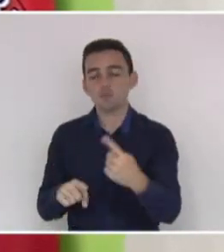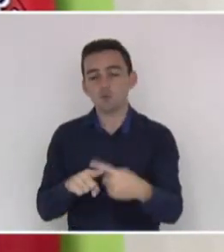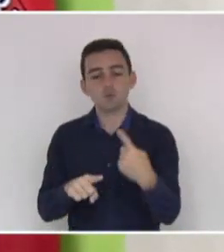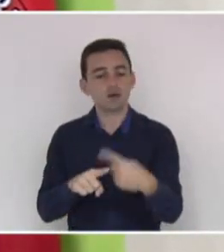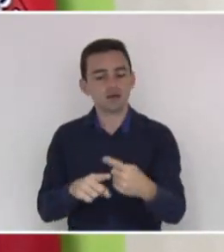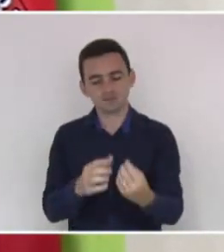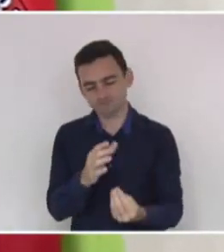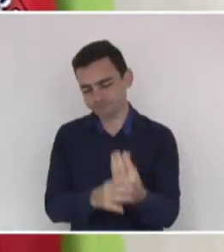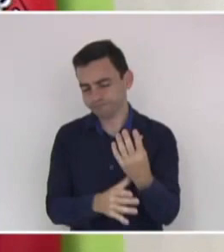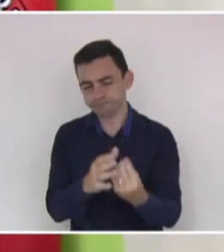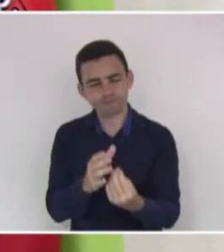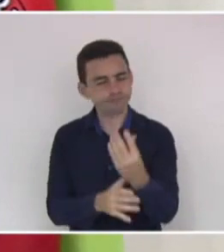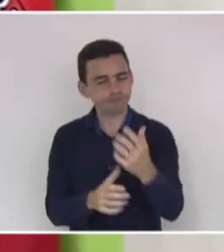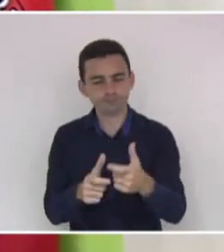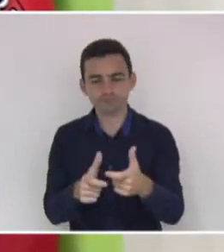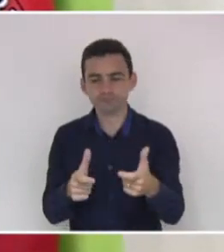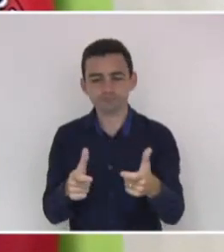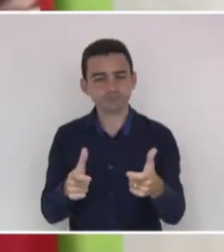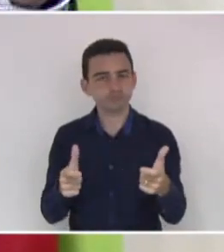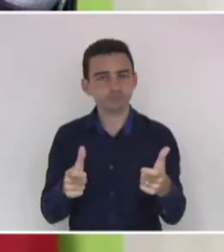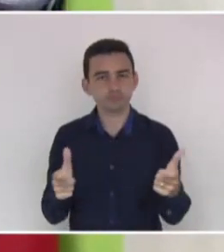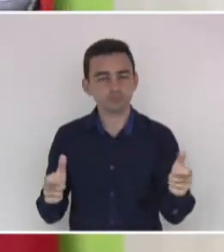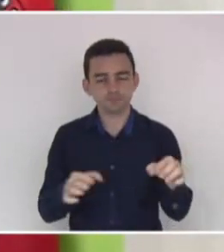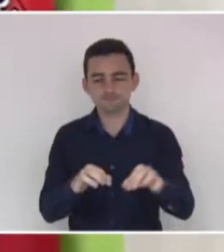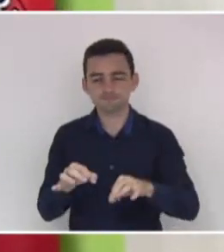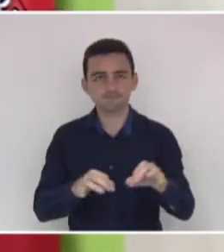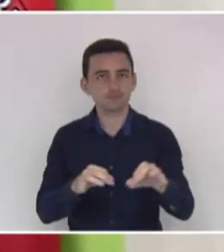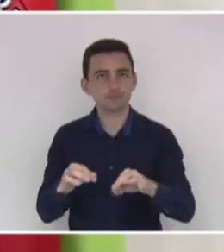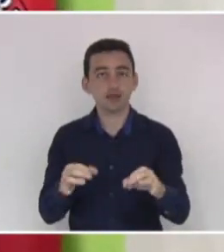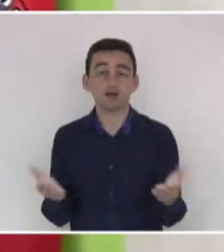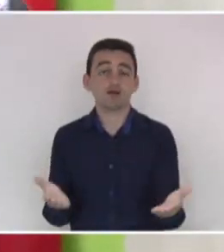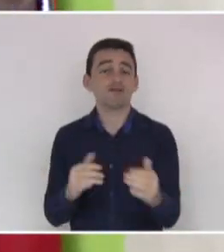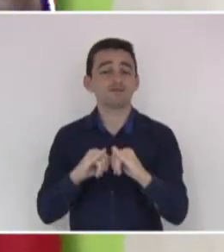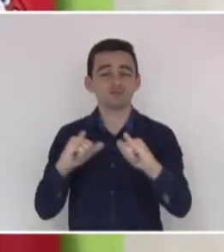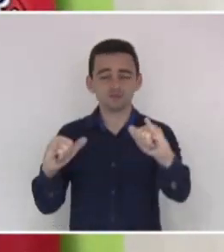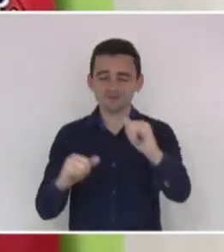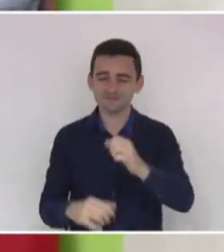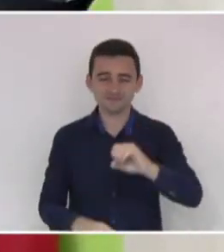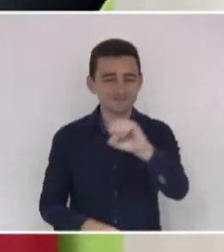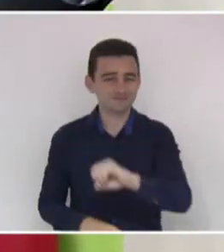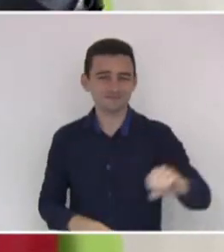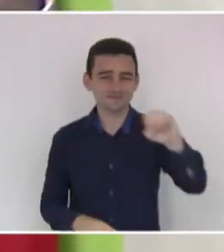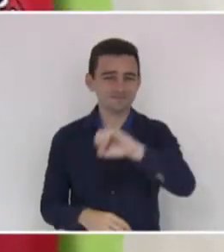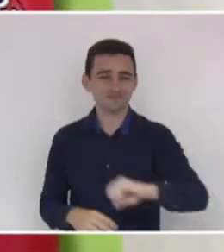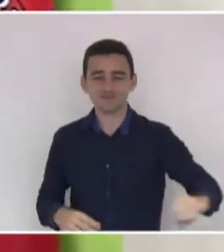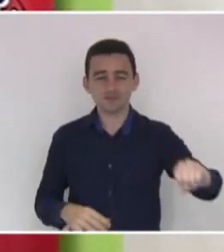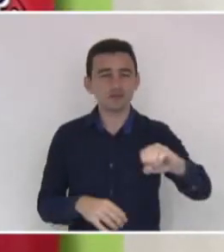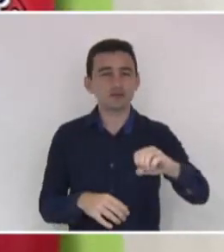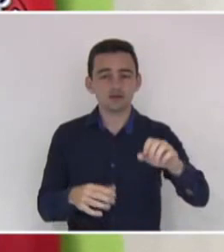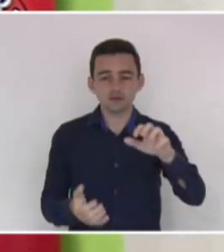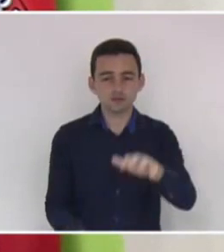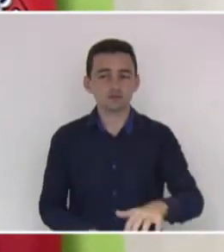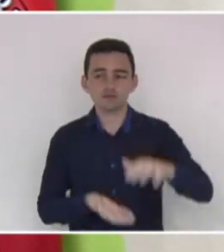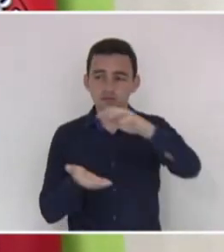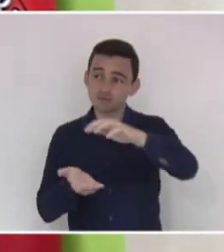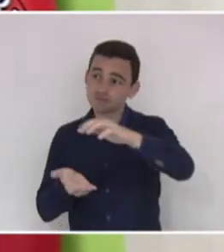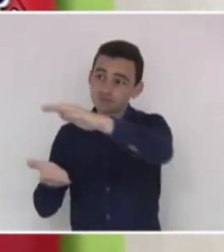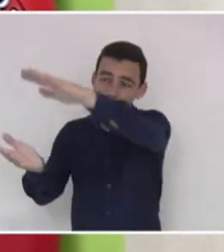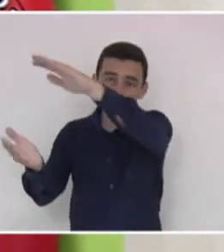mais. E aqui relato uma ótima notícia: exportações catarinenses avançam